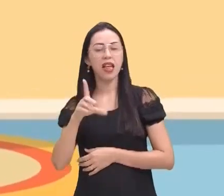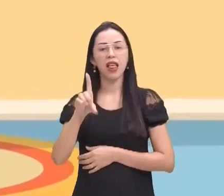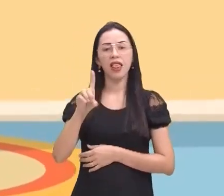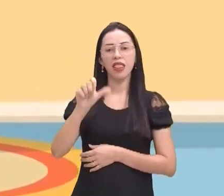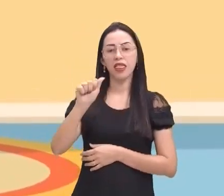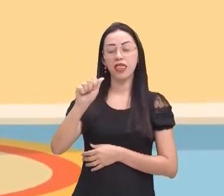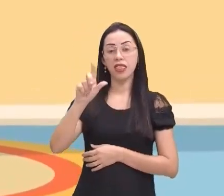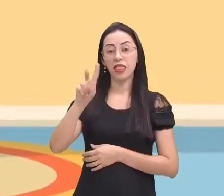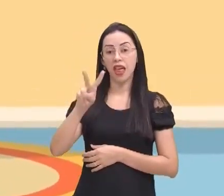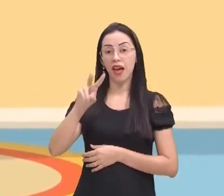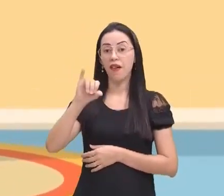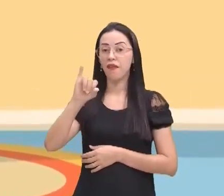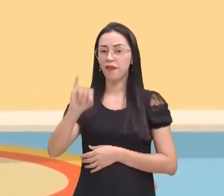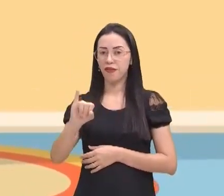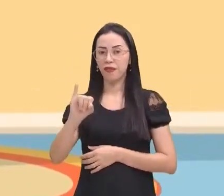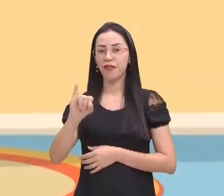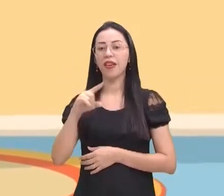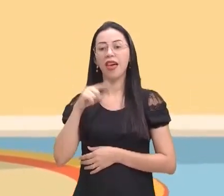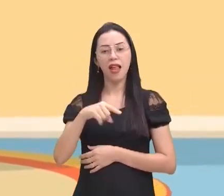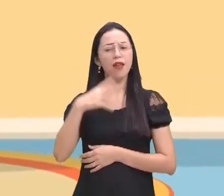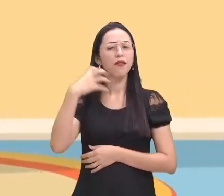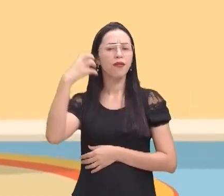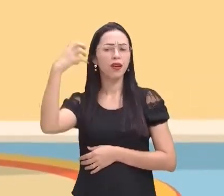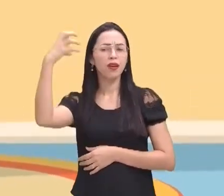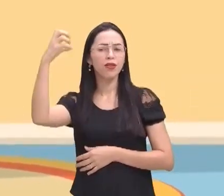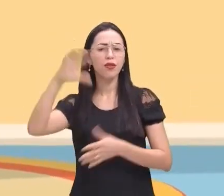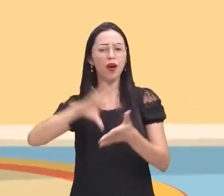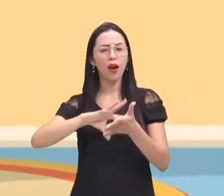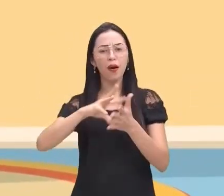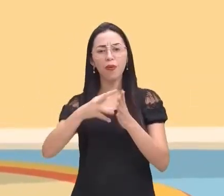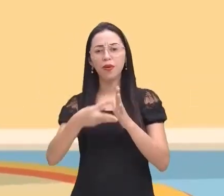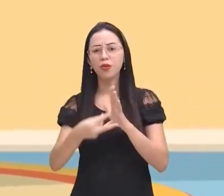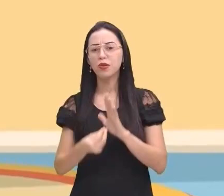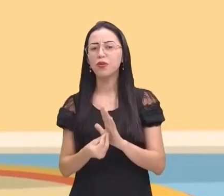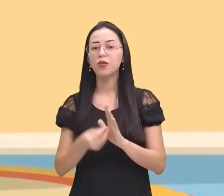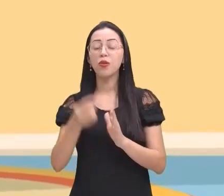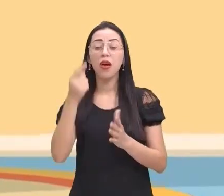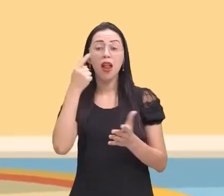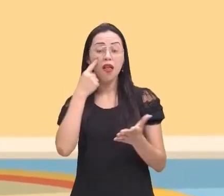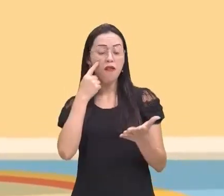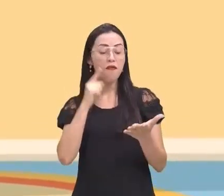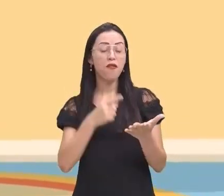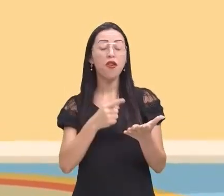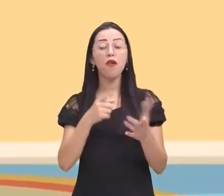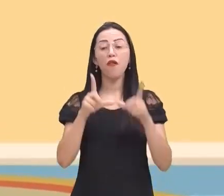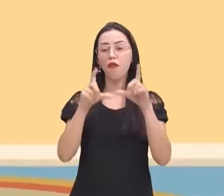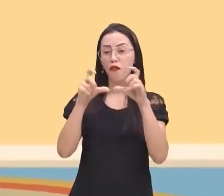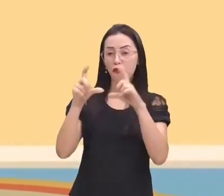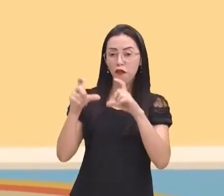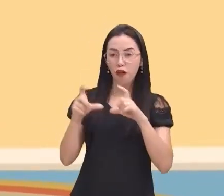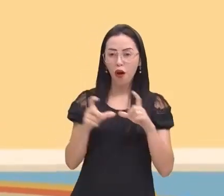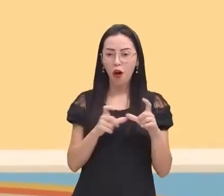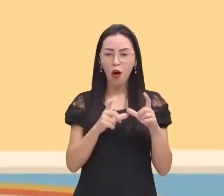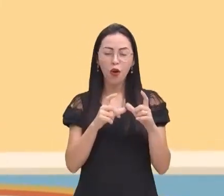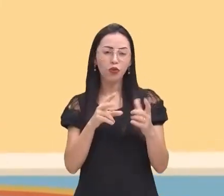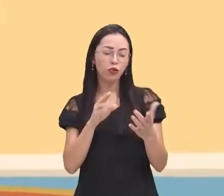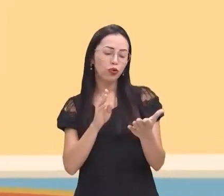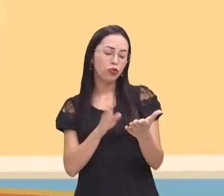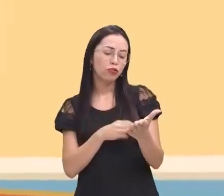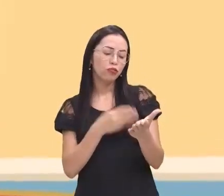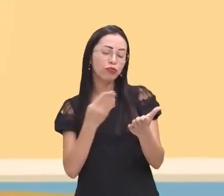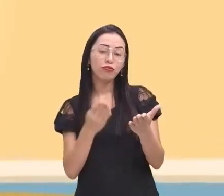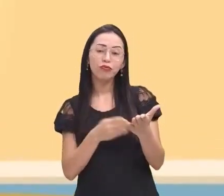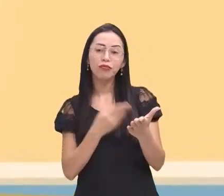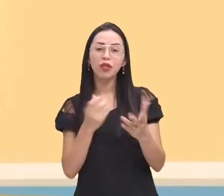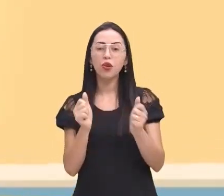a viagem que ele fez para a Amazônia. Ele folheou o álbum de fotografias e relembrou a viagem em família. Com a ajuda